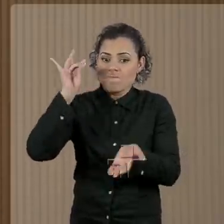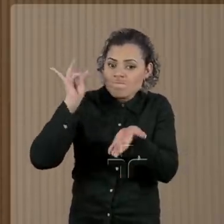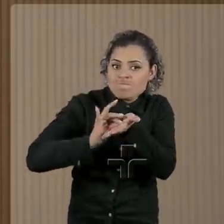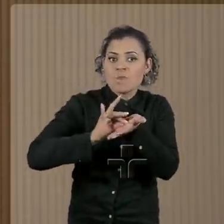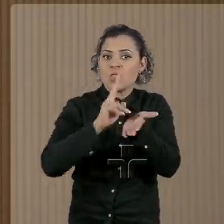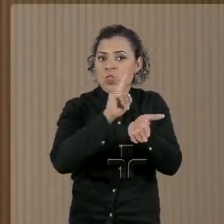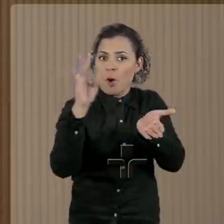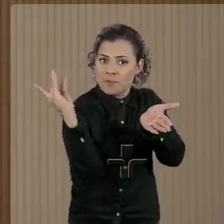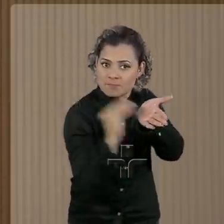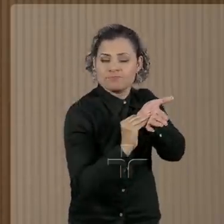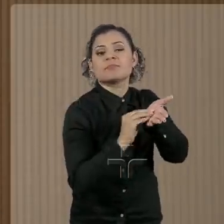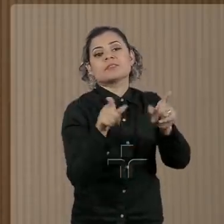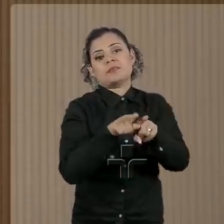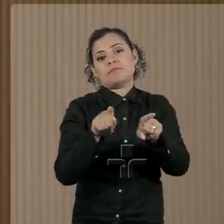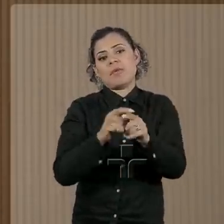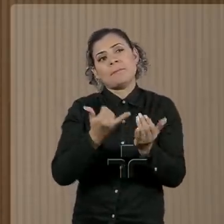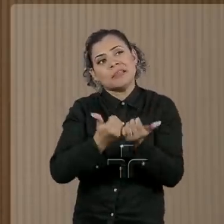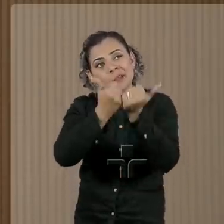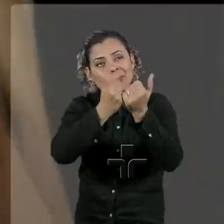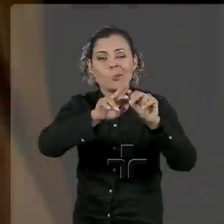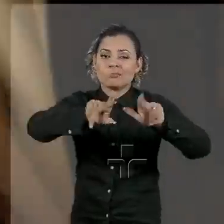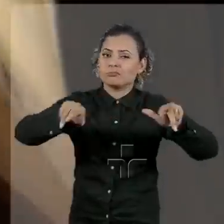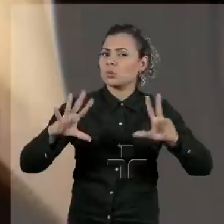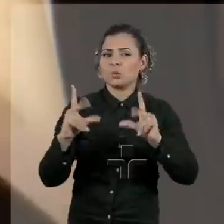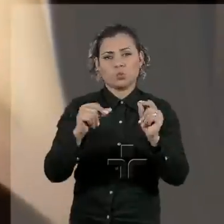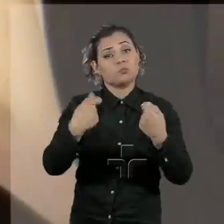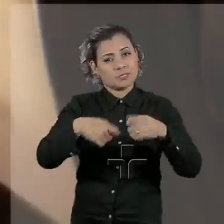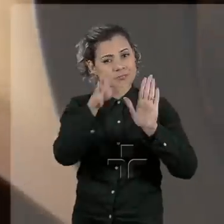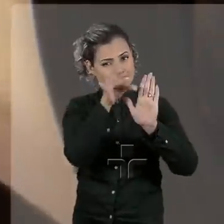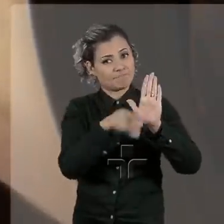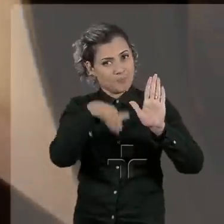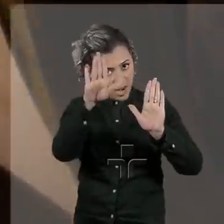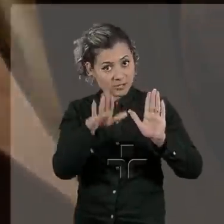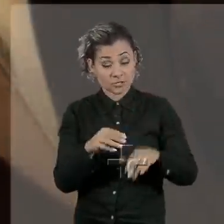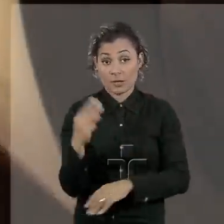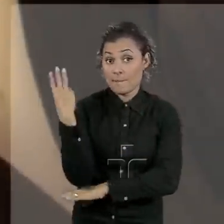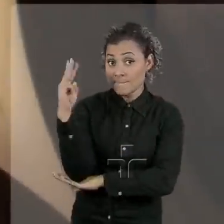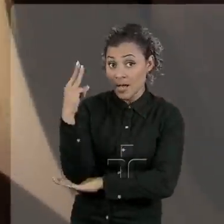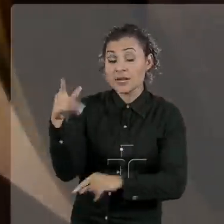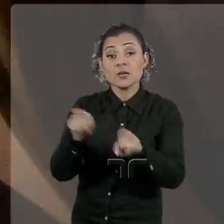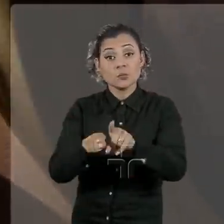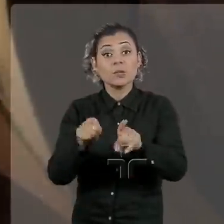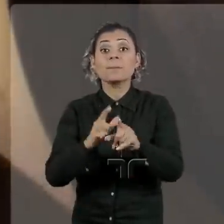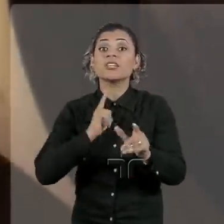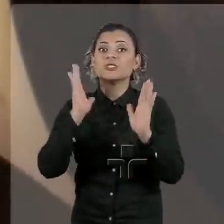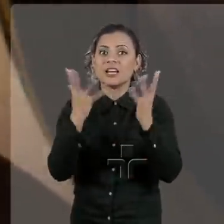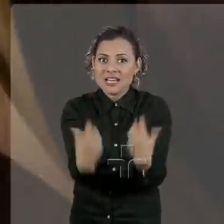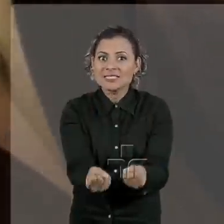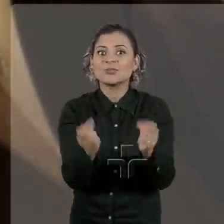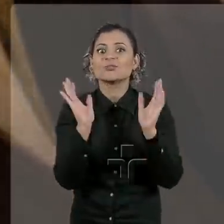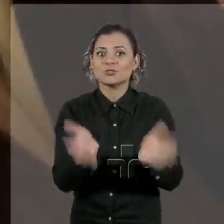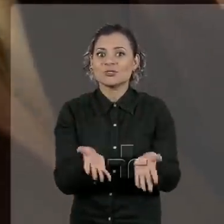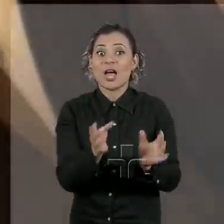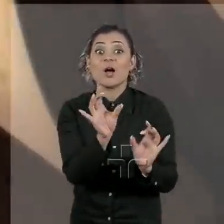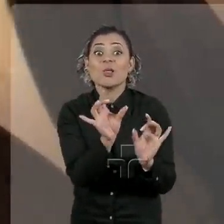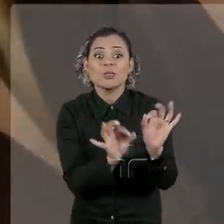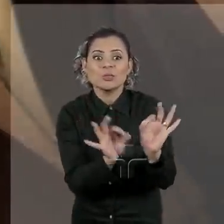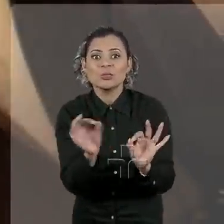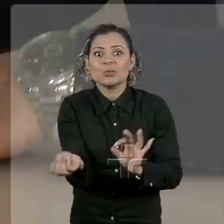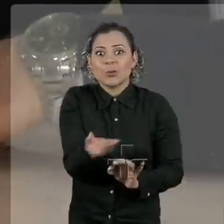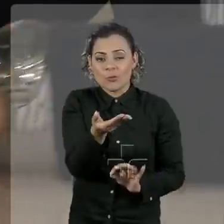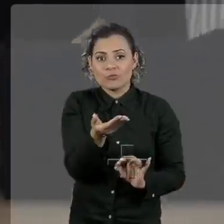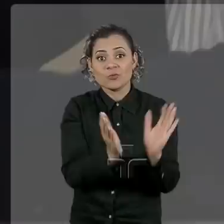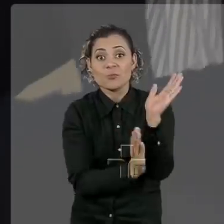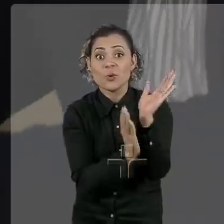bens efetivamente patrimoniais ou heranças futuras. Maranhão também já adotou a nova medida. A agilidade no processo é um